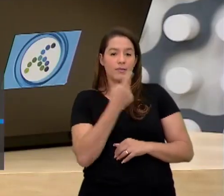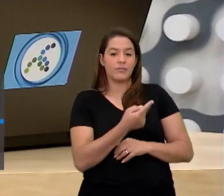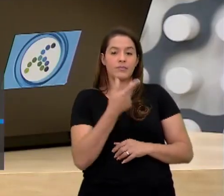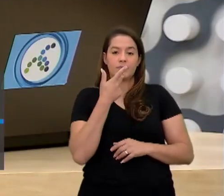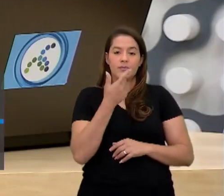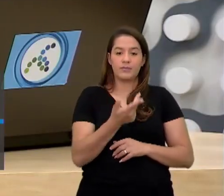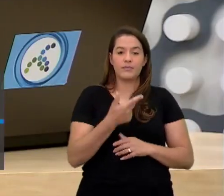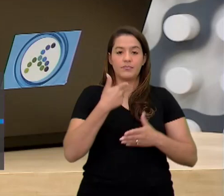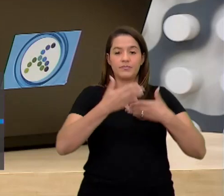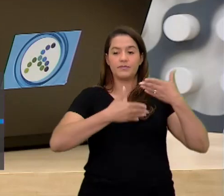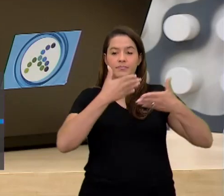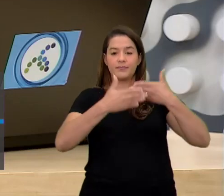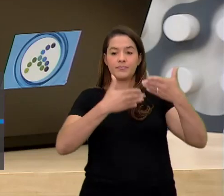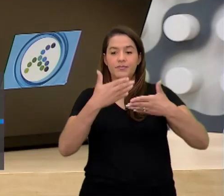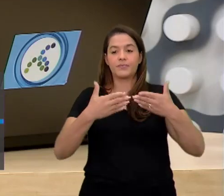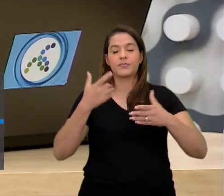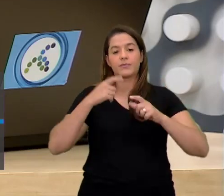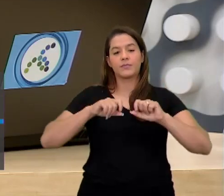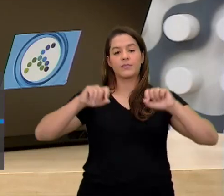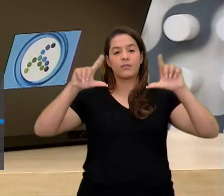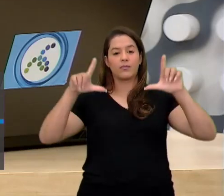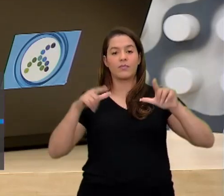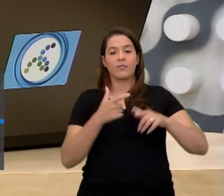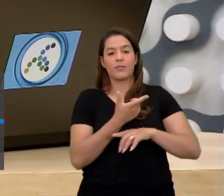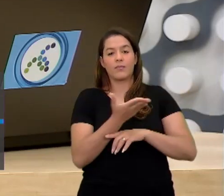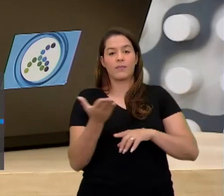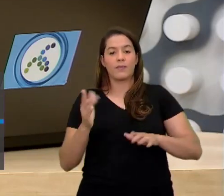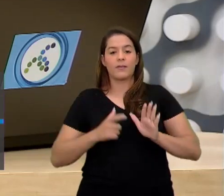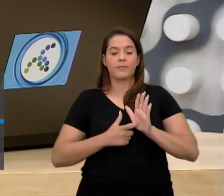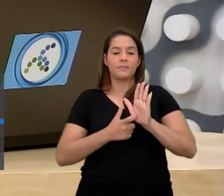e agora com esse quadro aí que você...